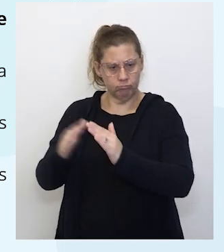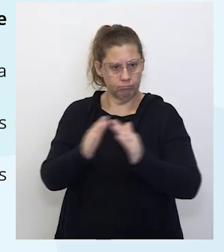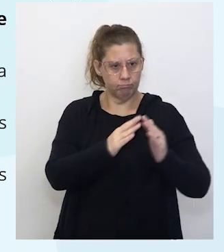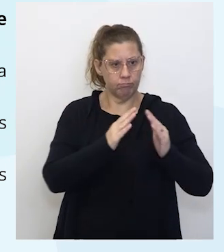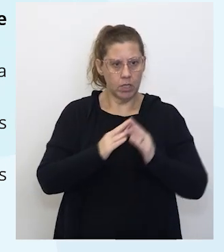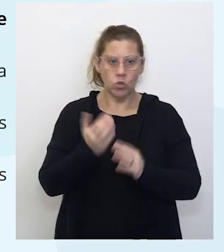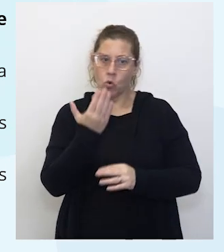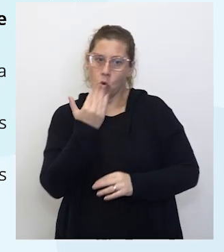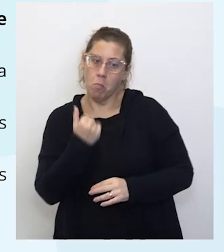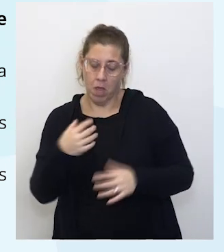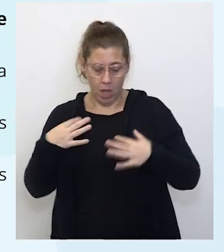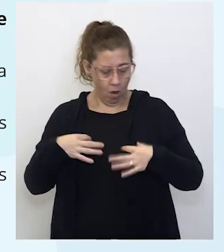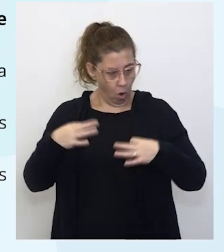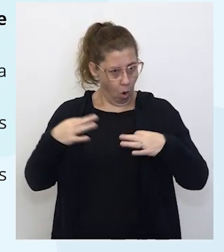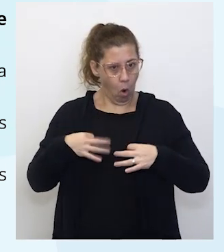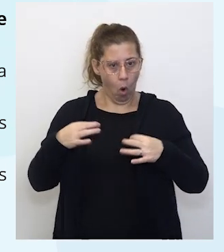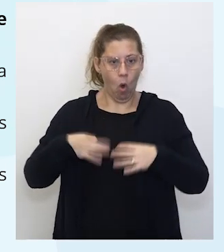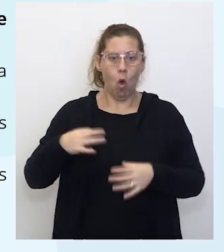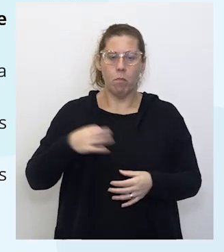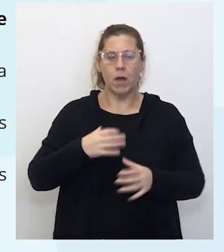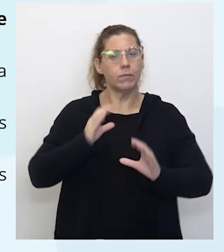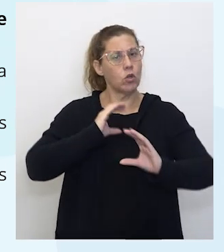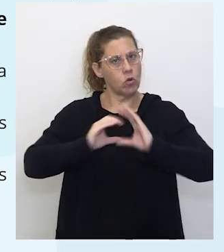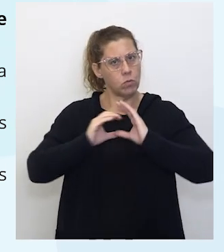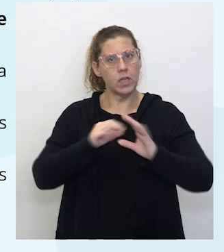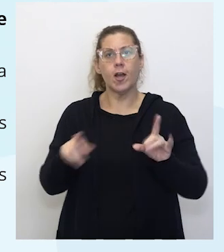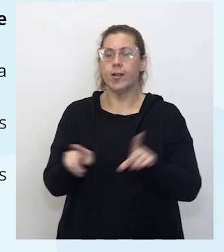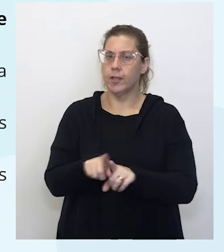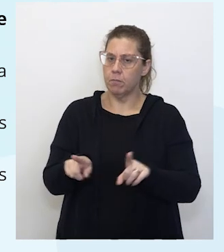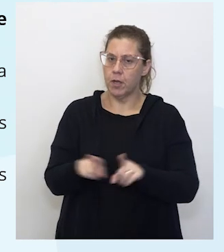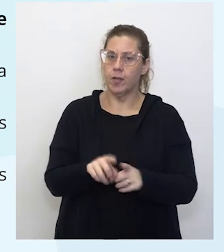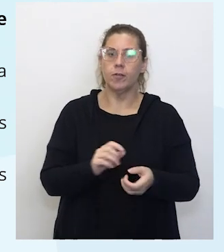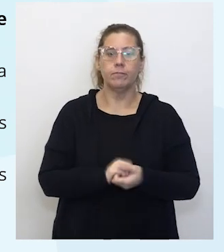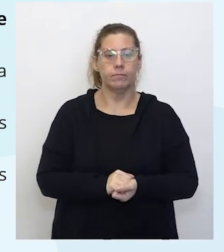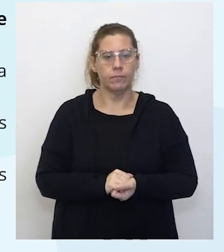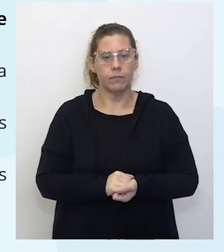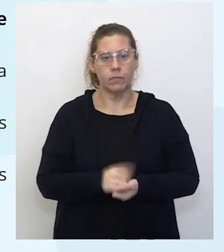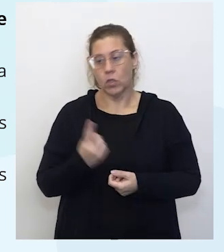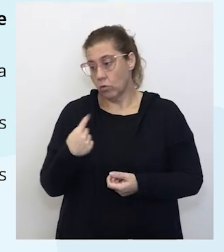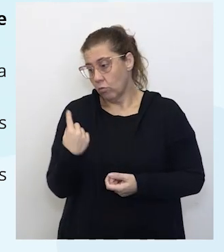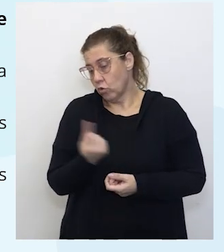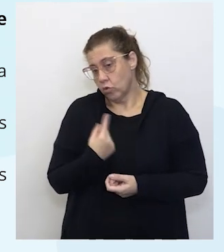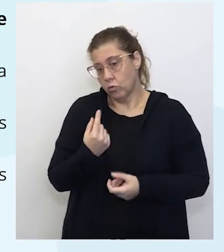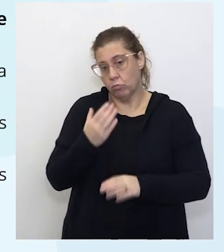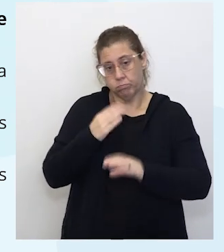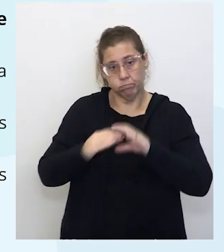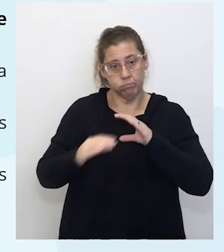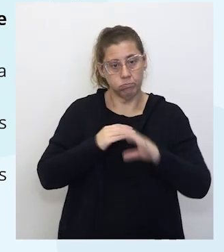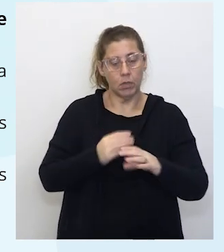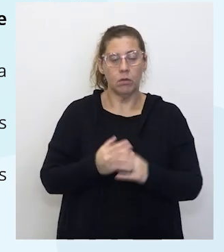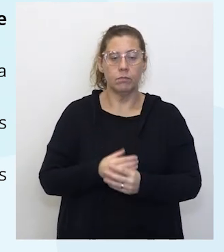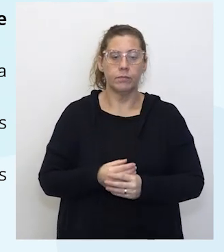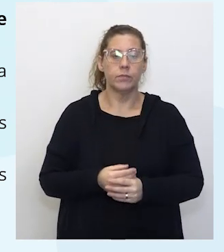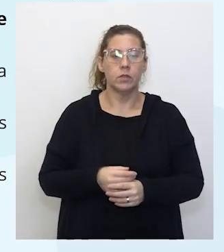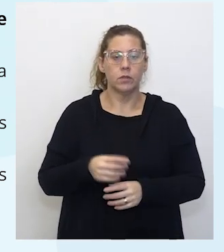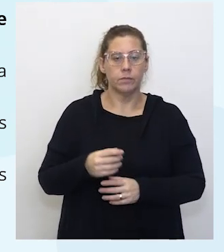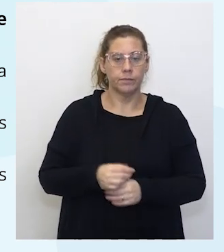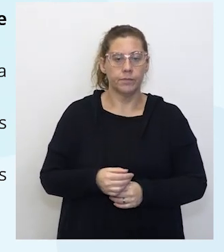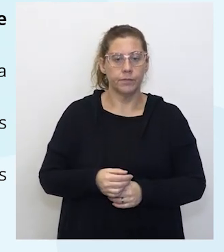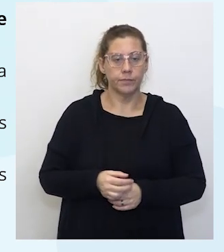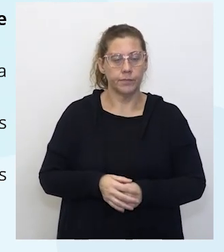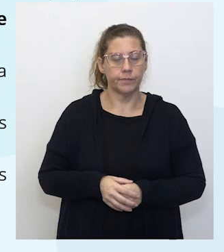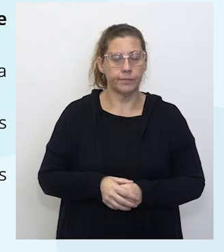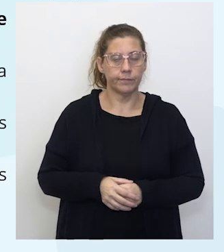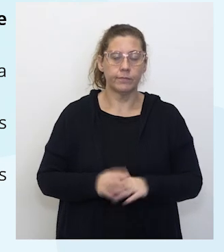de comer, de vestir e também de se comunicar, que é o nosso processo de desnaturalização da aula de hoje de